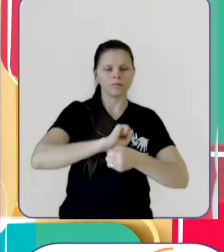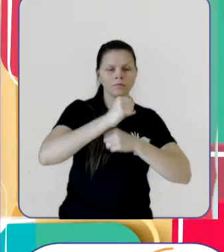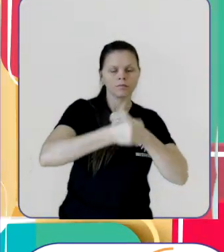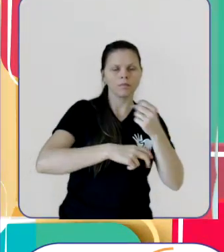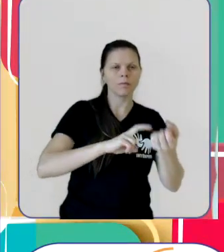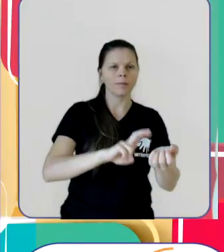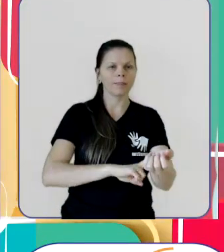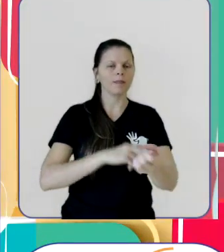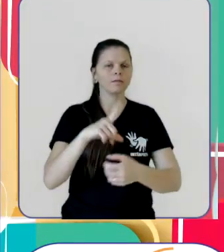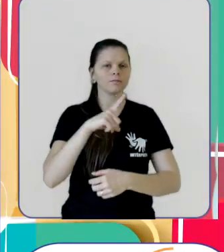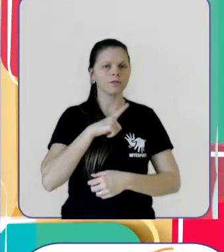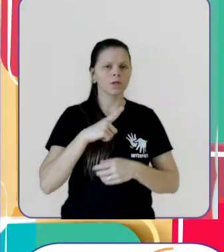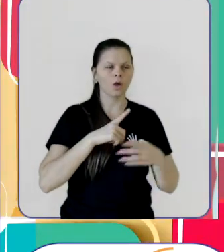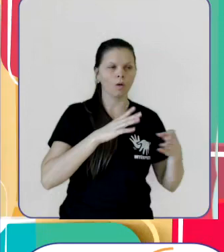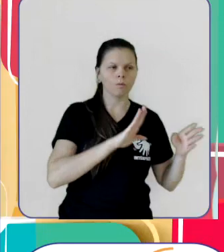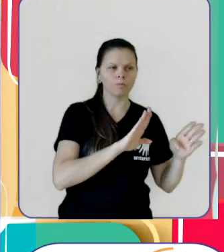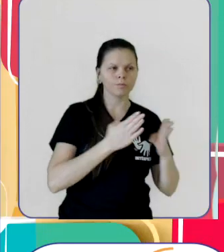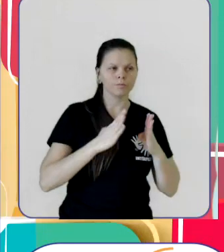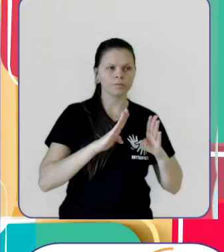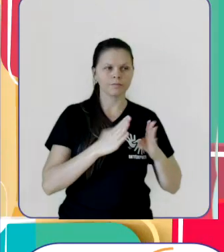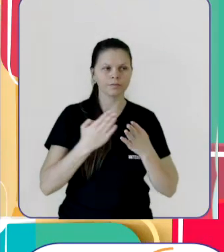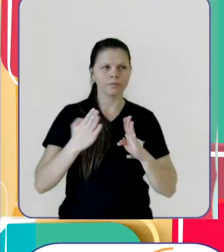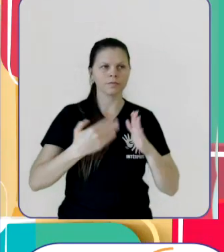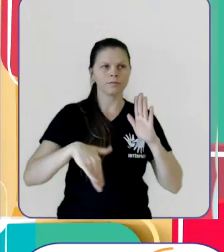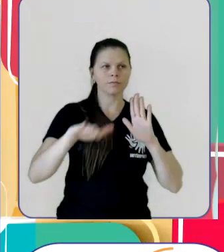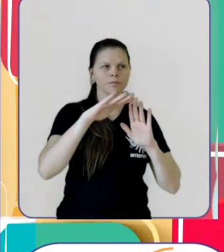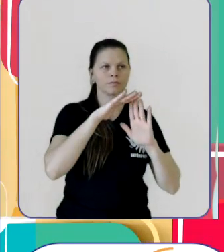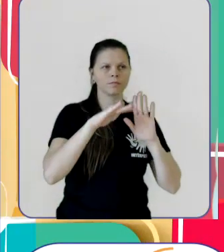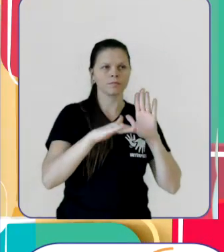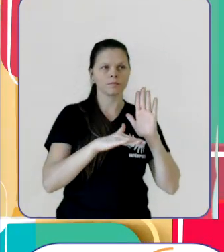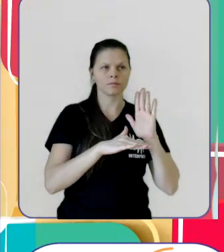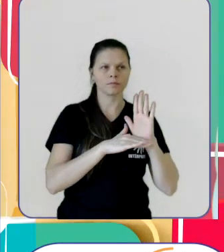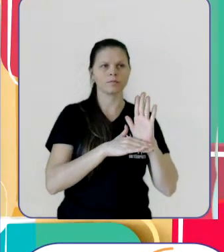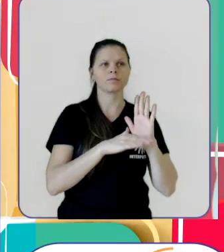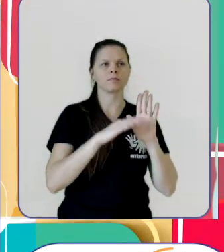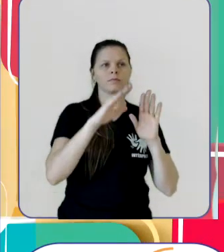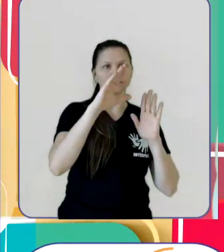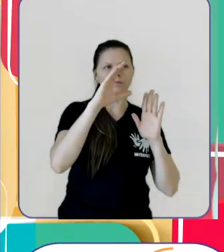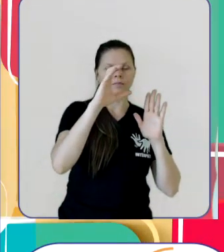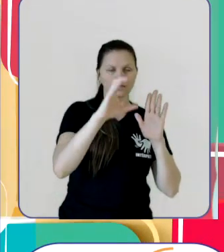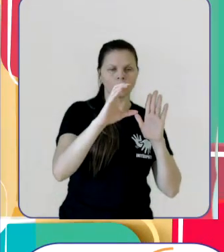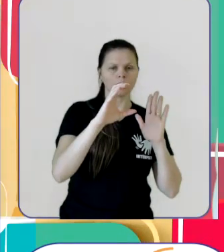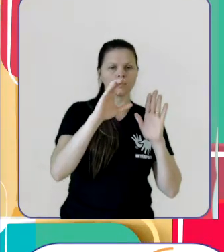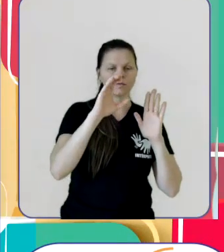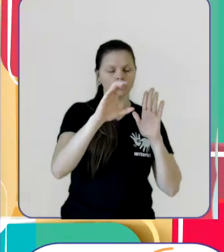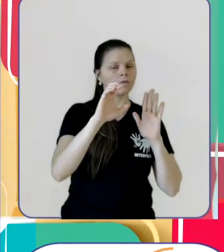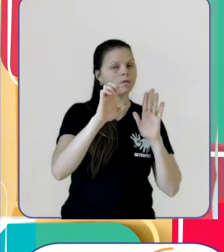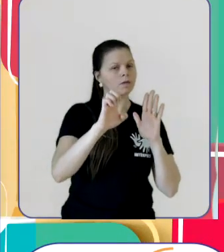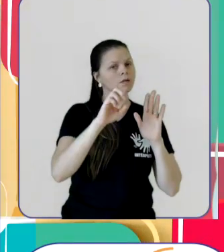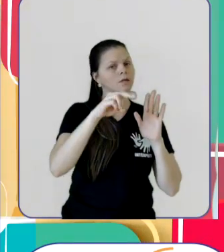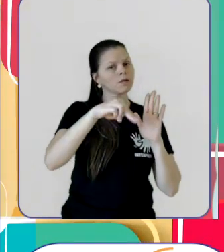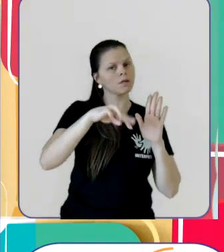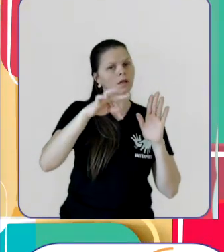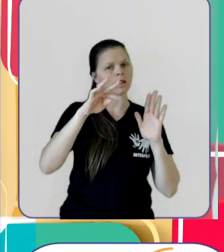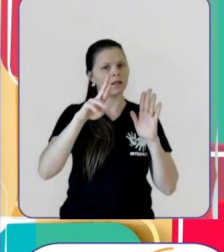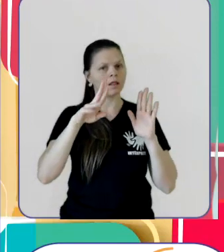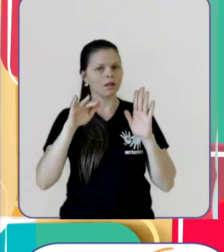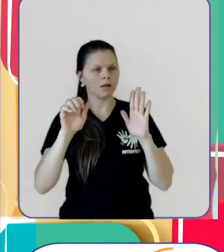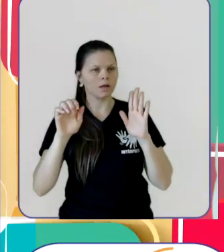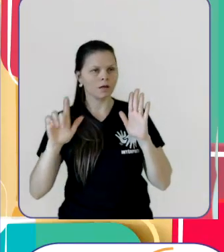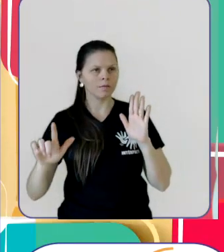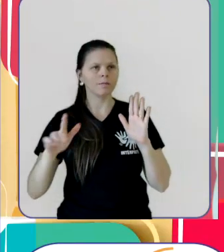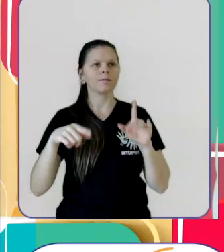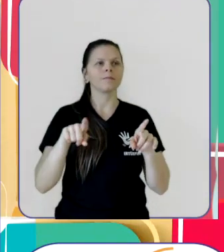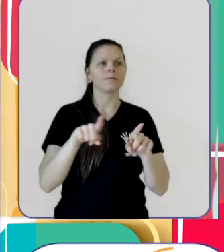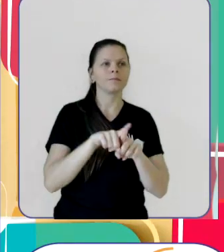essas divisões. Ele tem a central, que é o cérebro e medula espinhal, e o periférico, que são os nervos